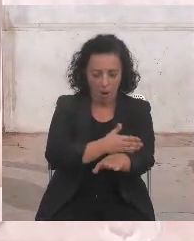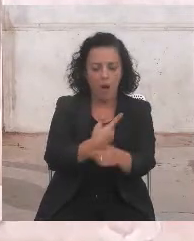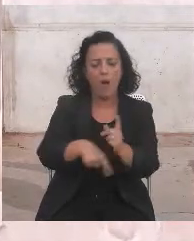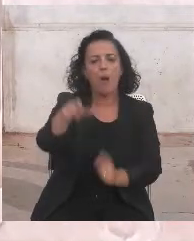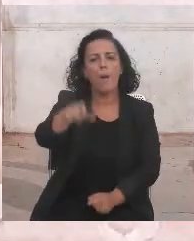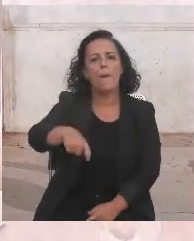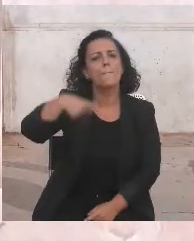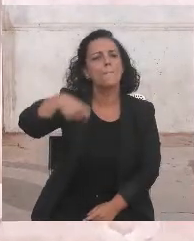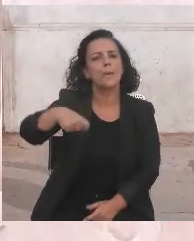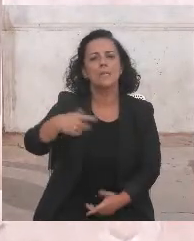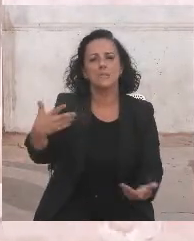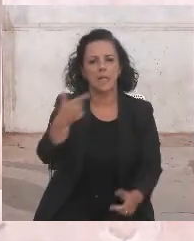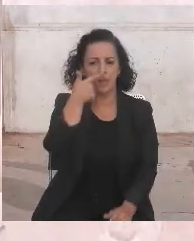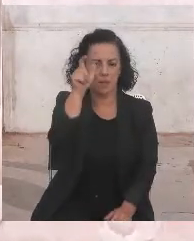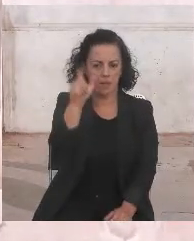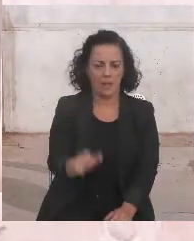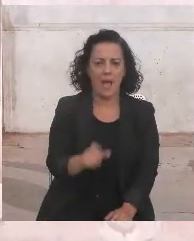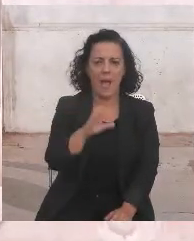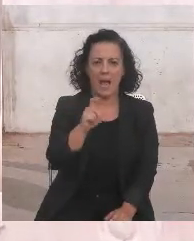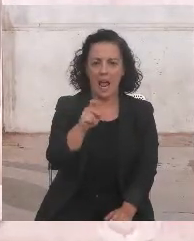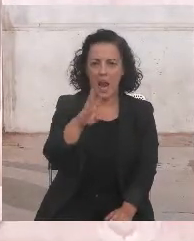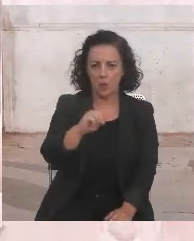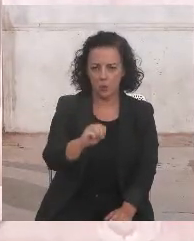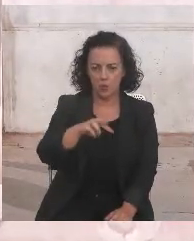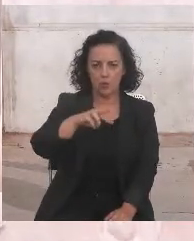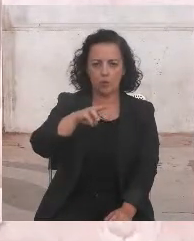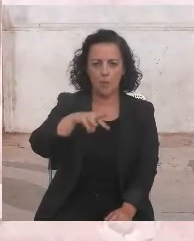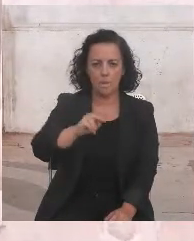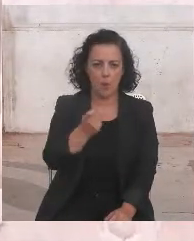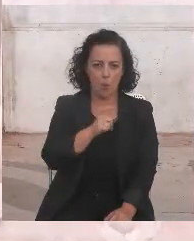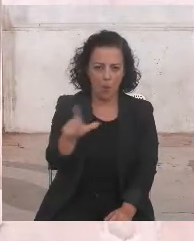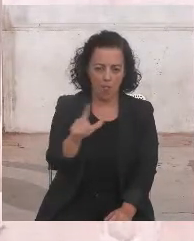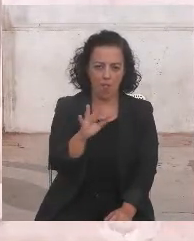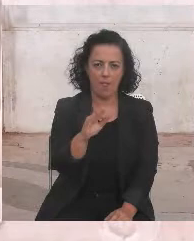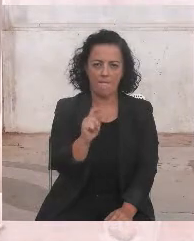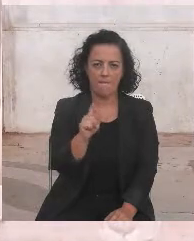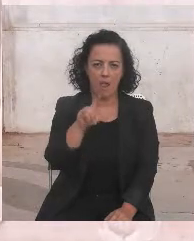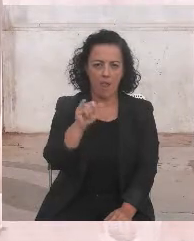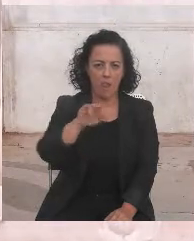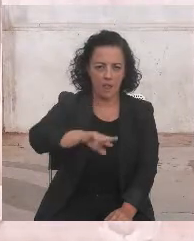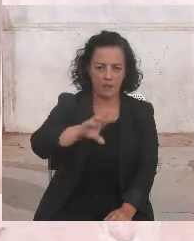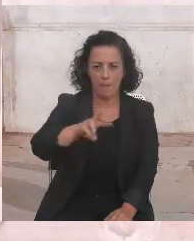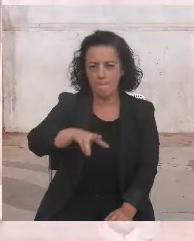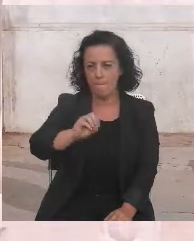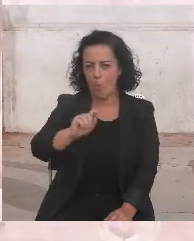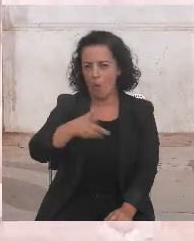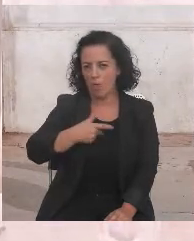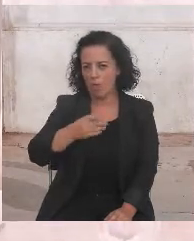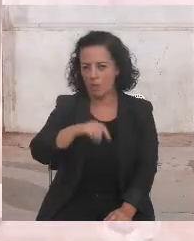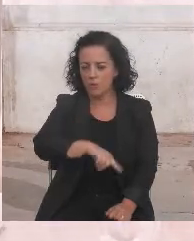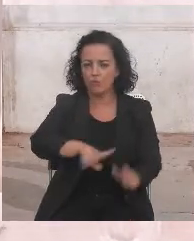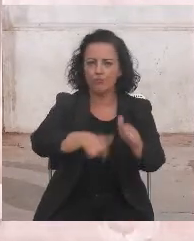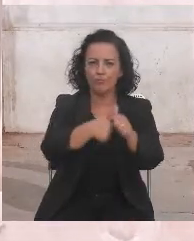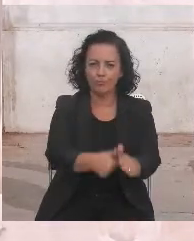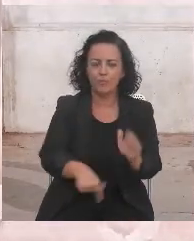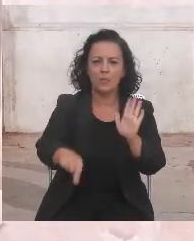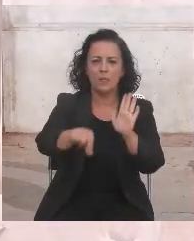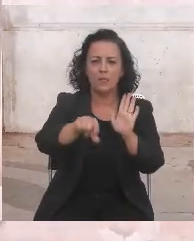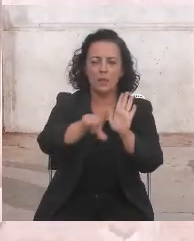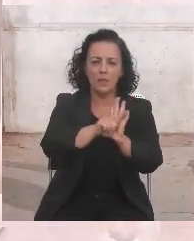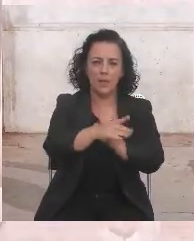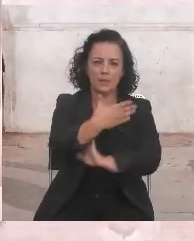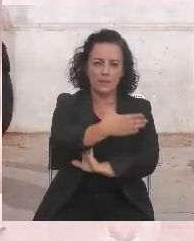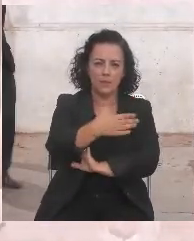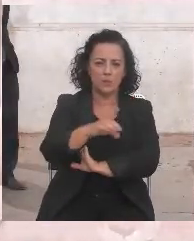o cidadão Carlos Manuel Félix Moedas, nos termos do número 1 do artigo 57º da Lei